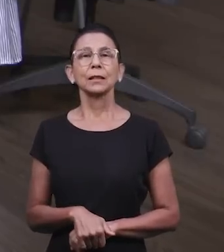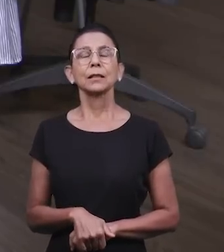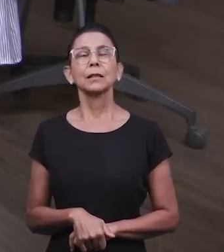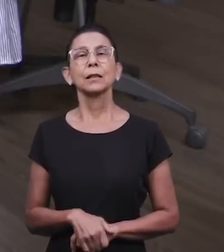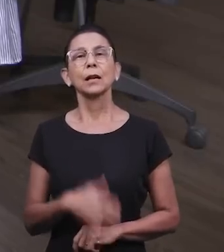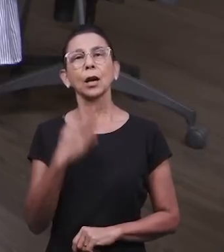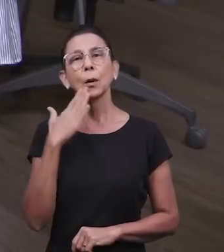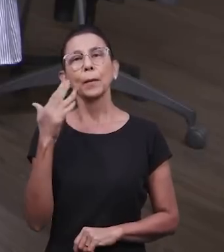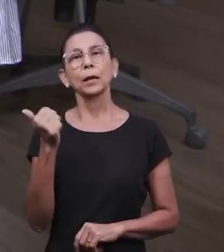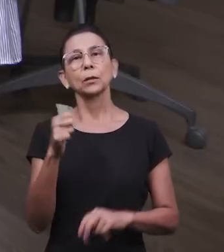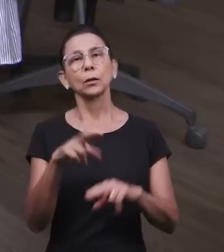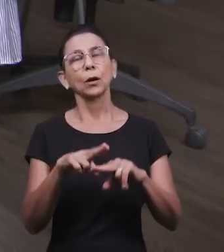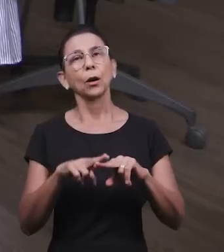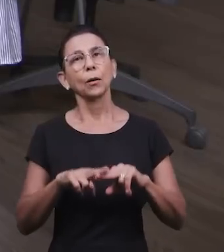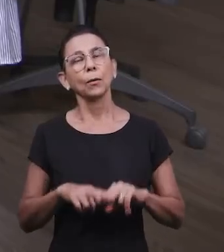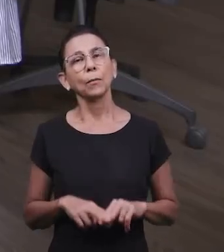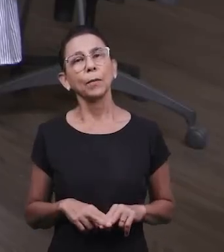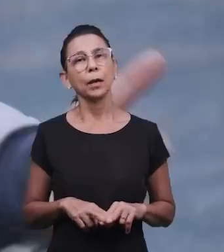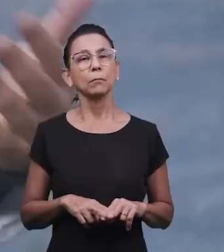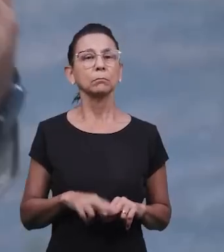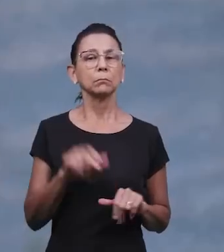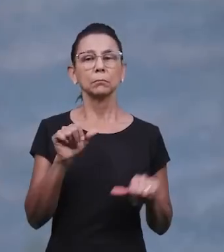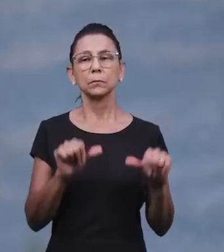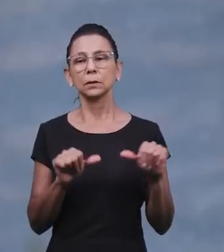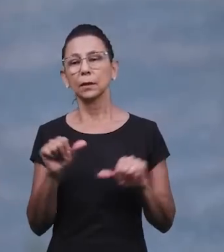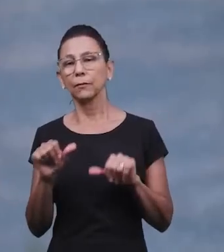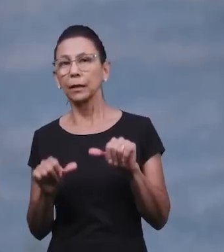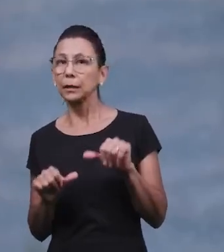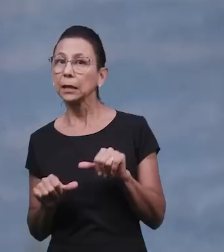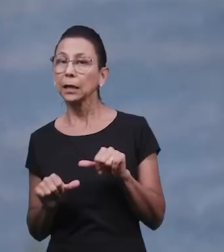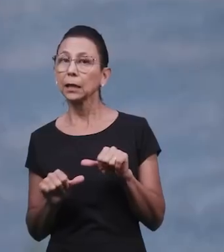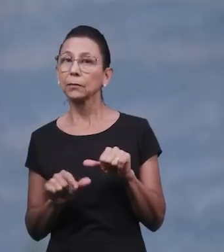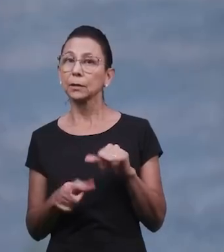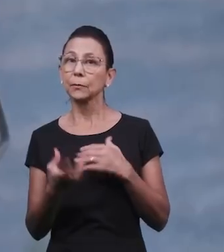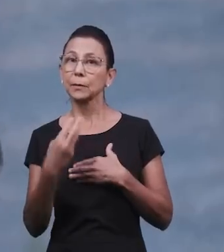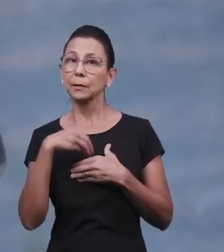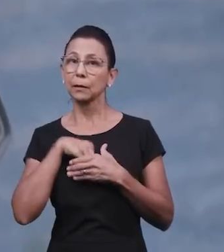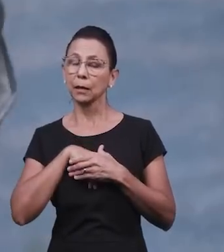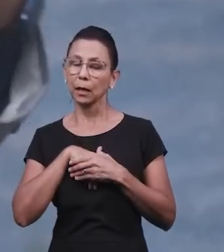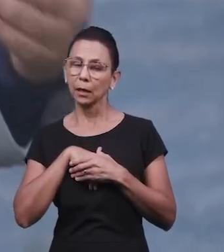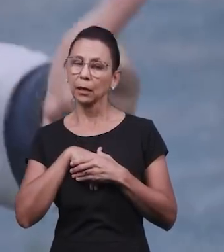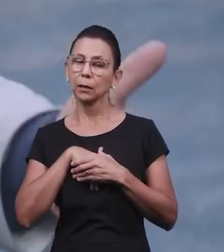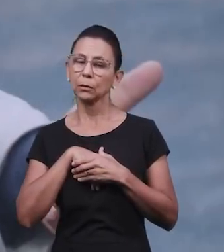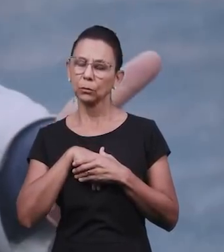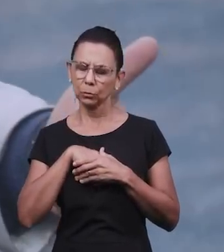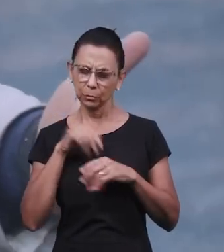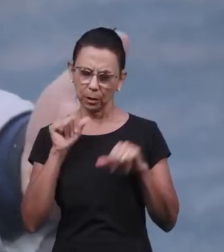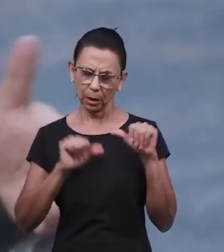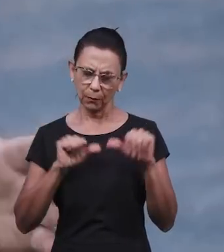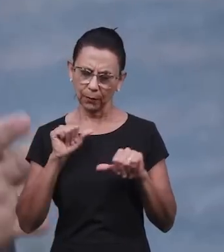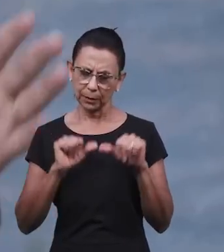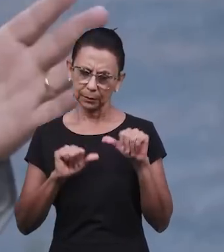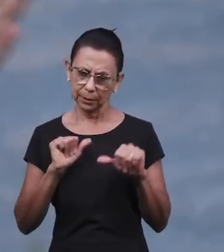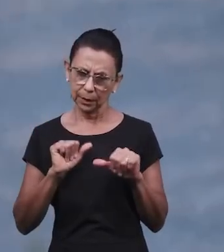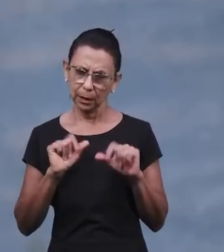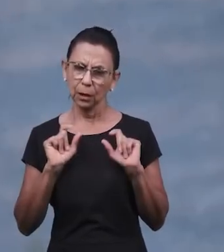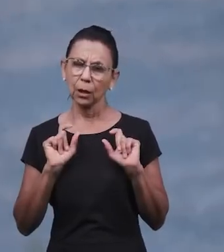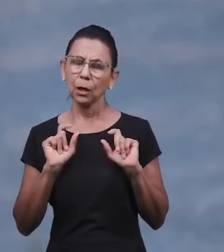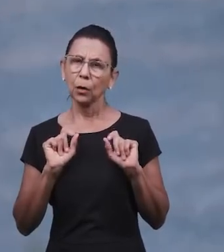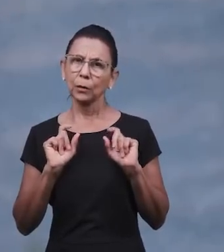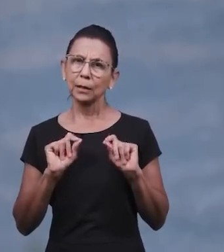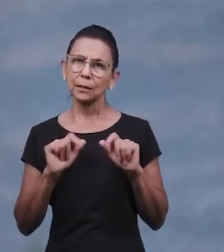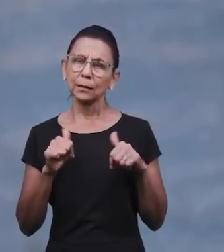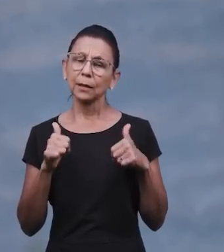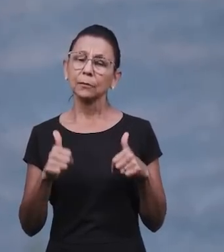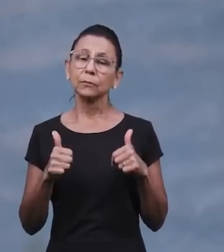utilizar, ela vai variar de pessoa para pessoa. E a gente precisa se conhecer e, principalmente, analisar tudo que a gente está fazendo com alguns